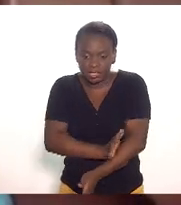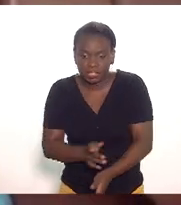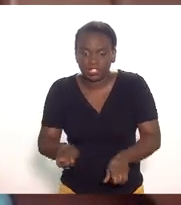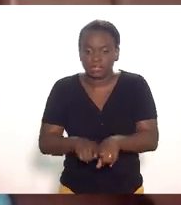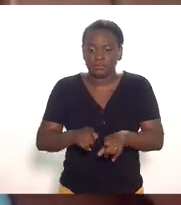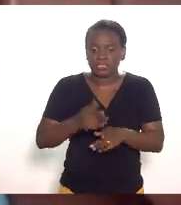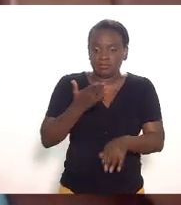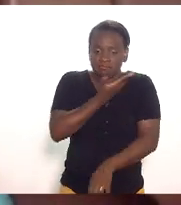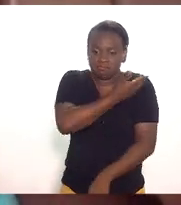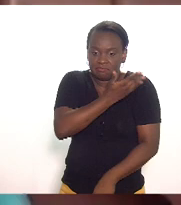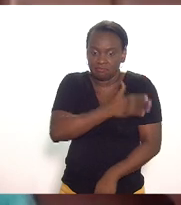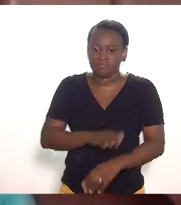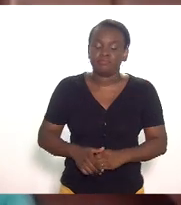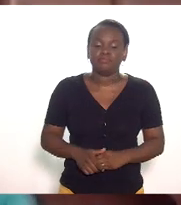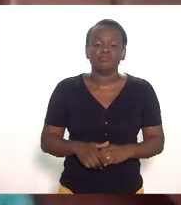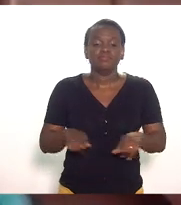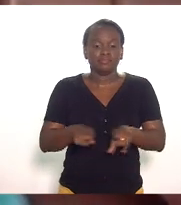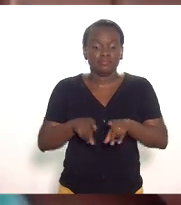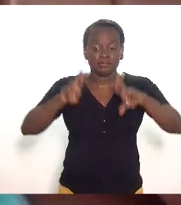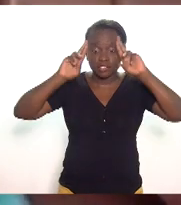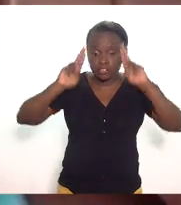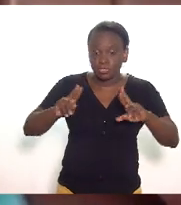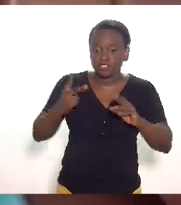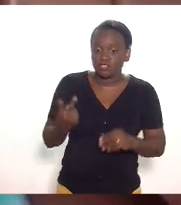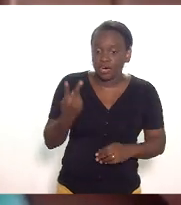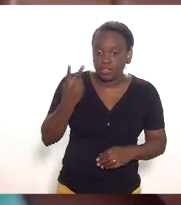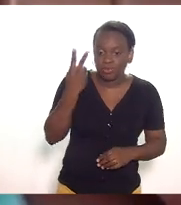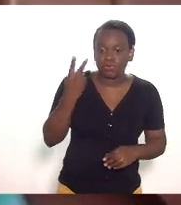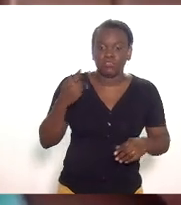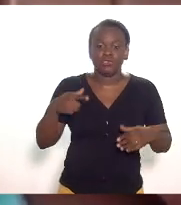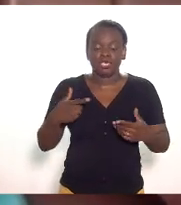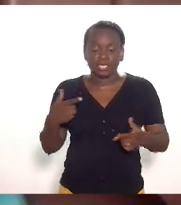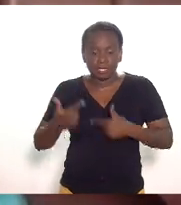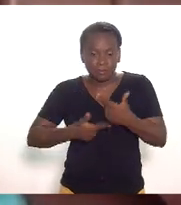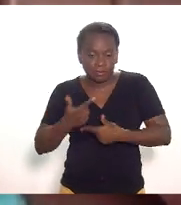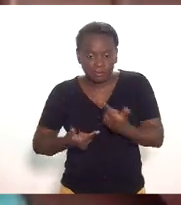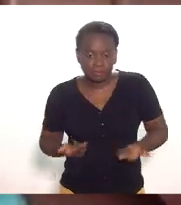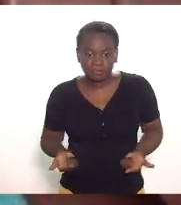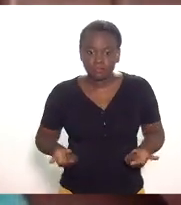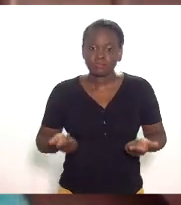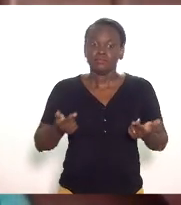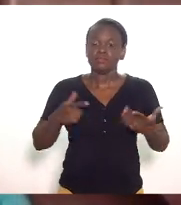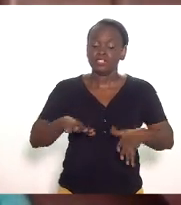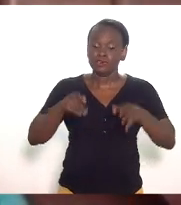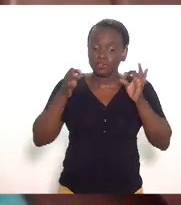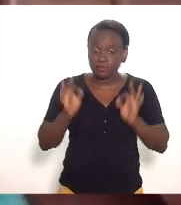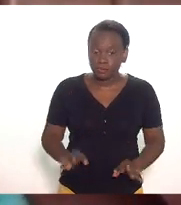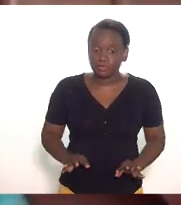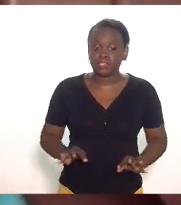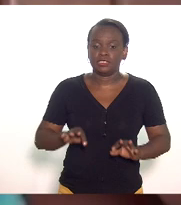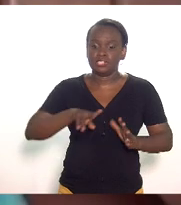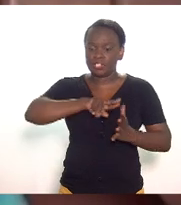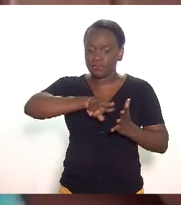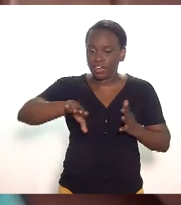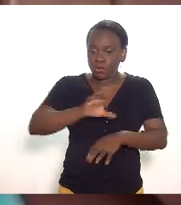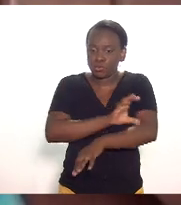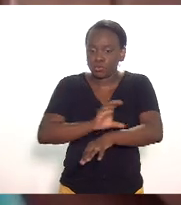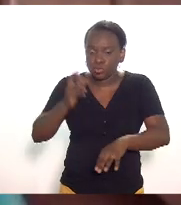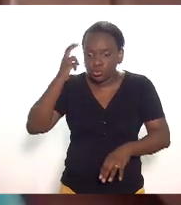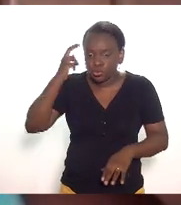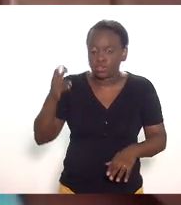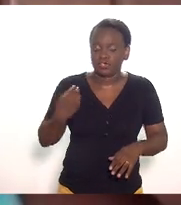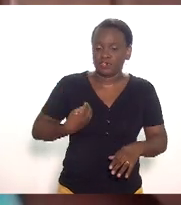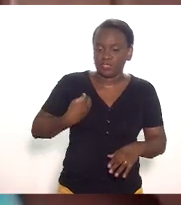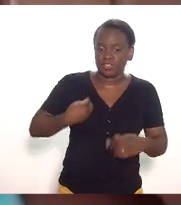e de discriminação, o respeito dos valores e do primado do trabalho, a afirmação do pluralismo cultural, a